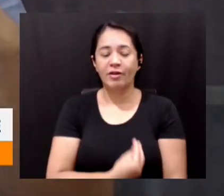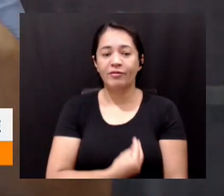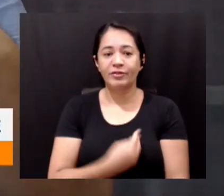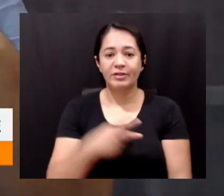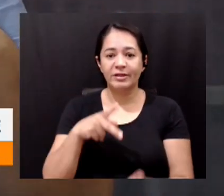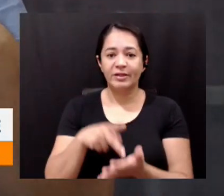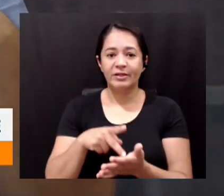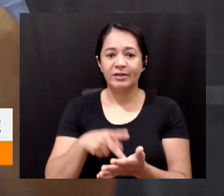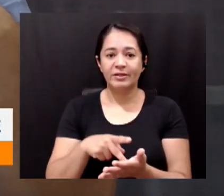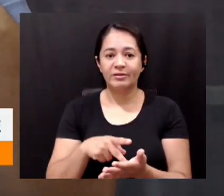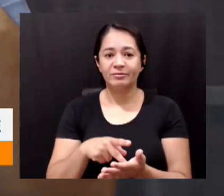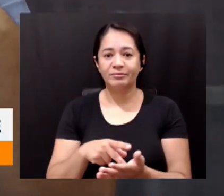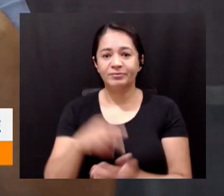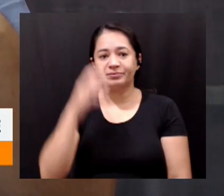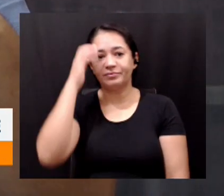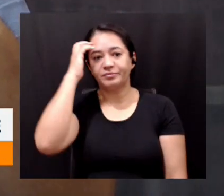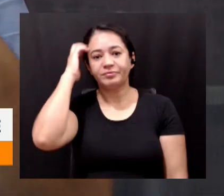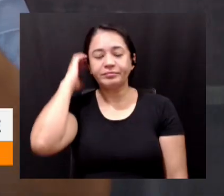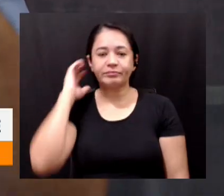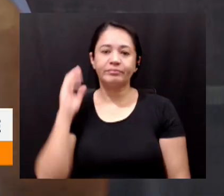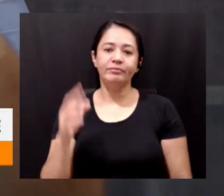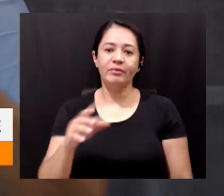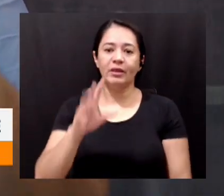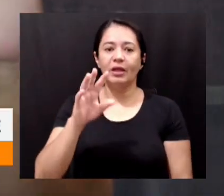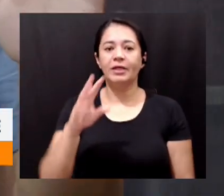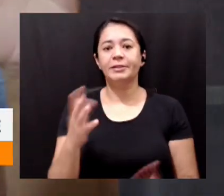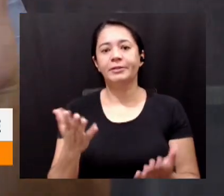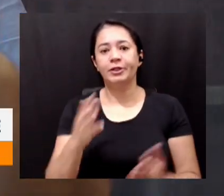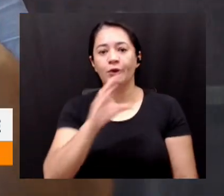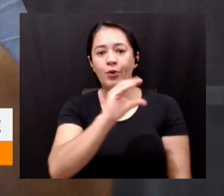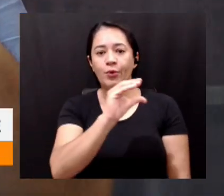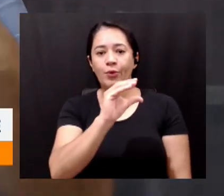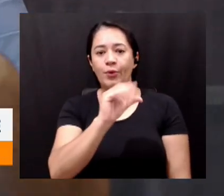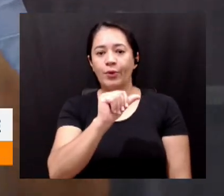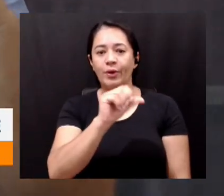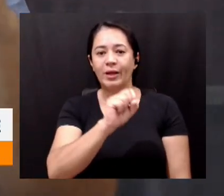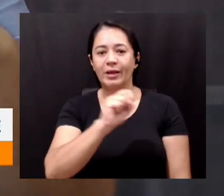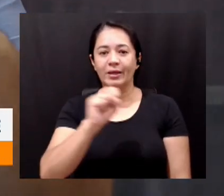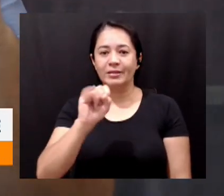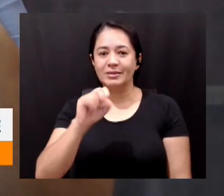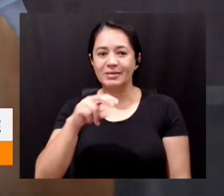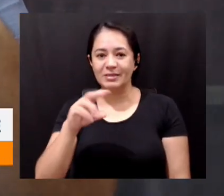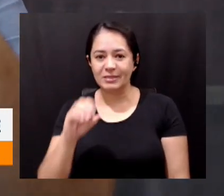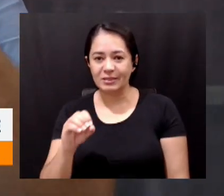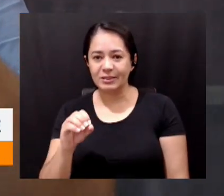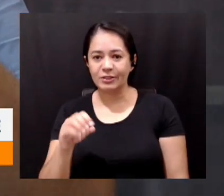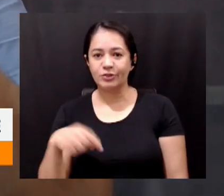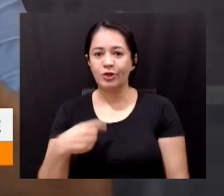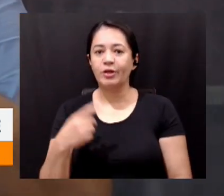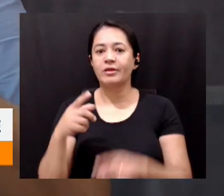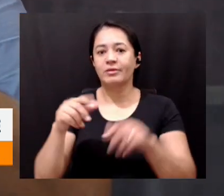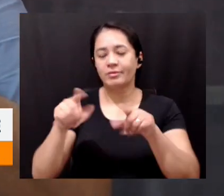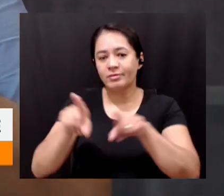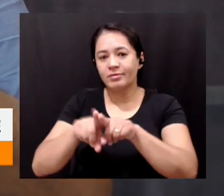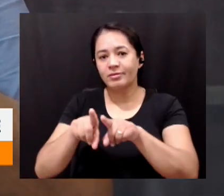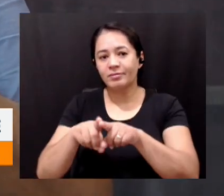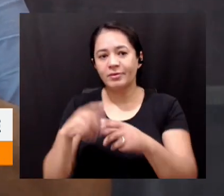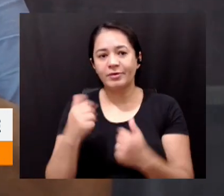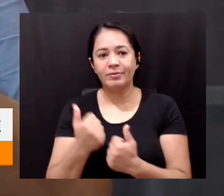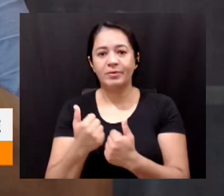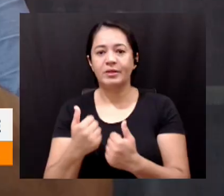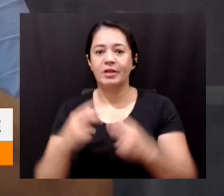dos algoritmos, né? Então, não estou dizendo que as bets são menos pior, sim, né? Digamos assim, falando.